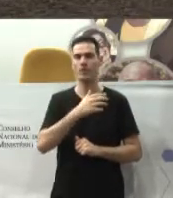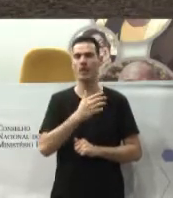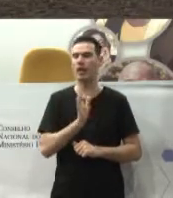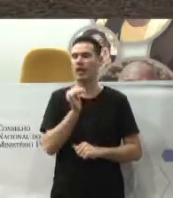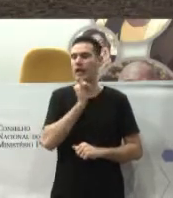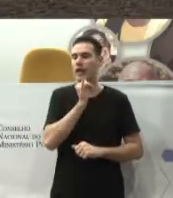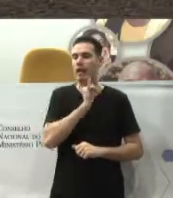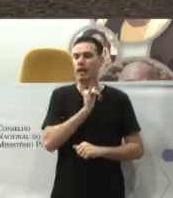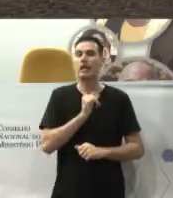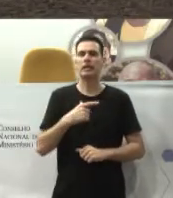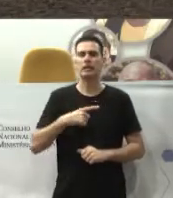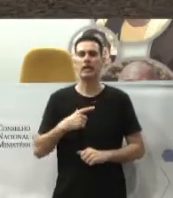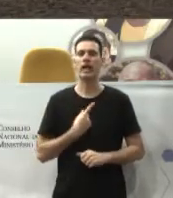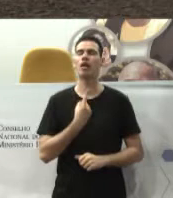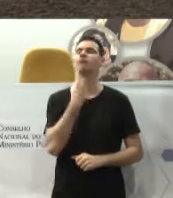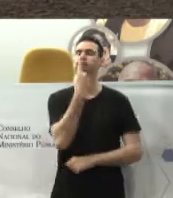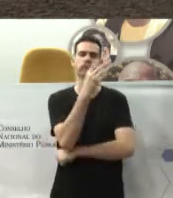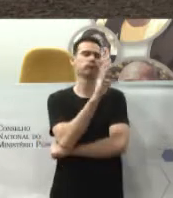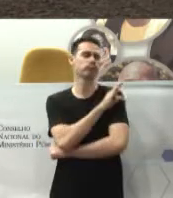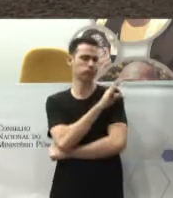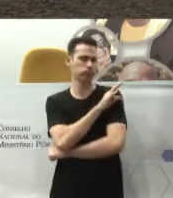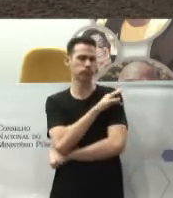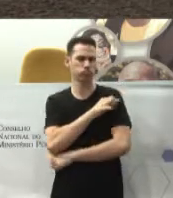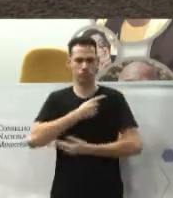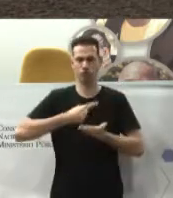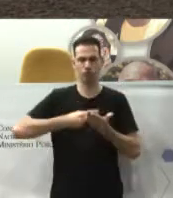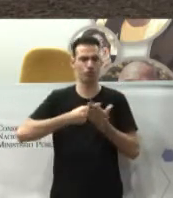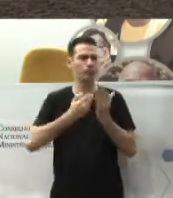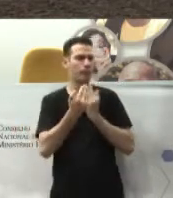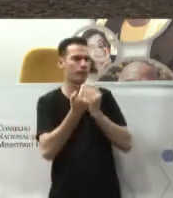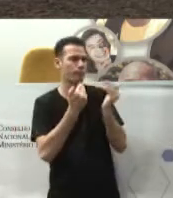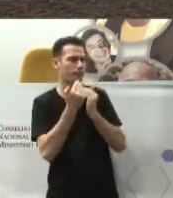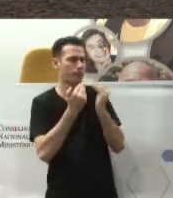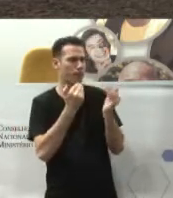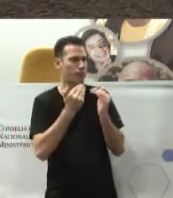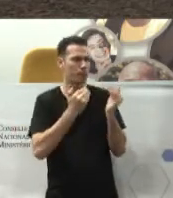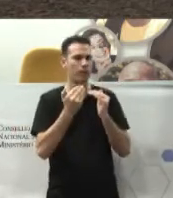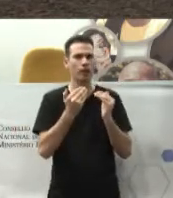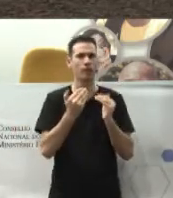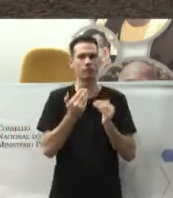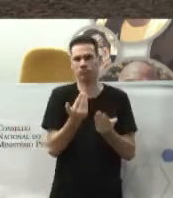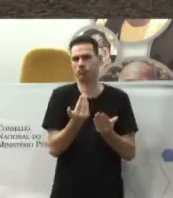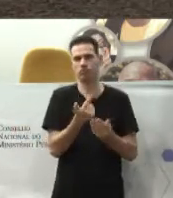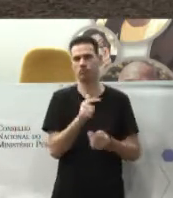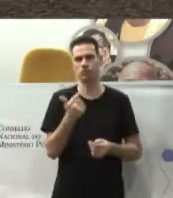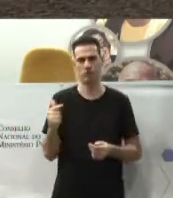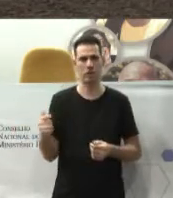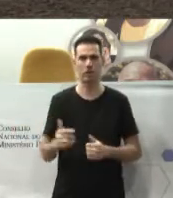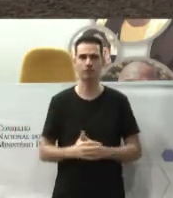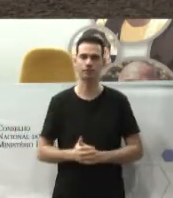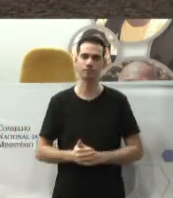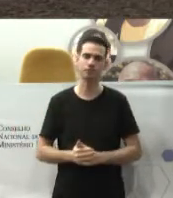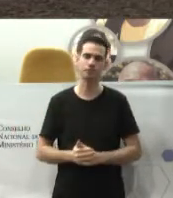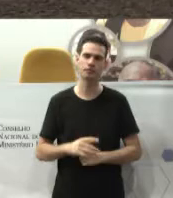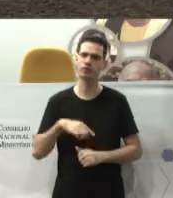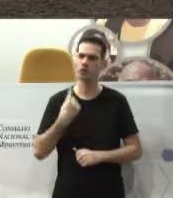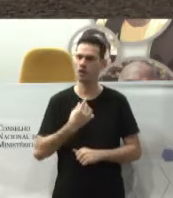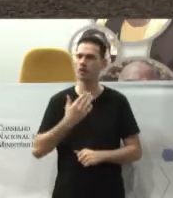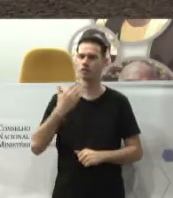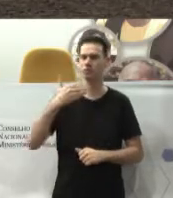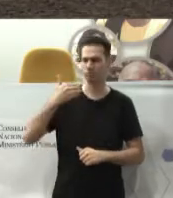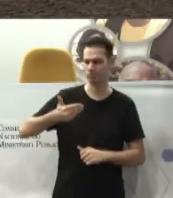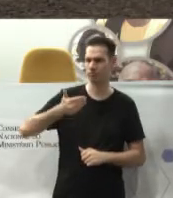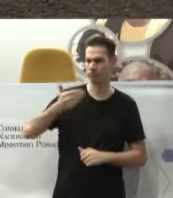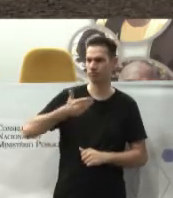método de solução de conflitos. Eu acho que isso é uma coisa que, falando aqui com o Vladimir, que trabalhou com isso é uma coisa que acho que nós